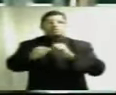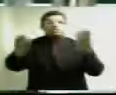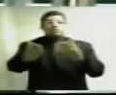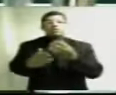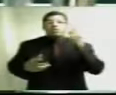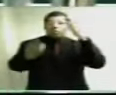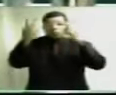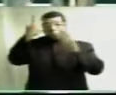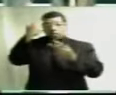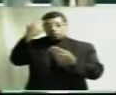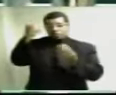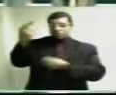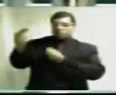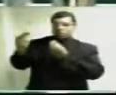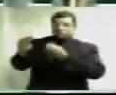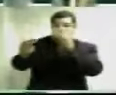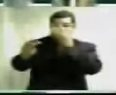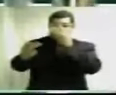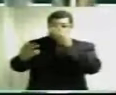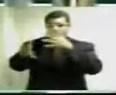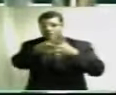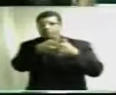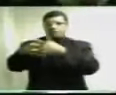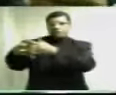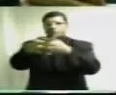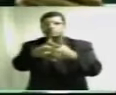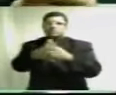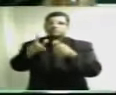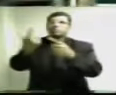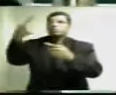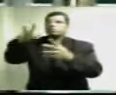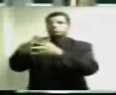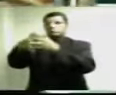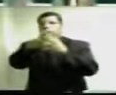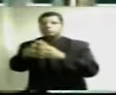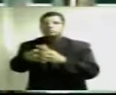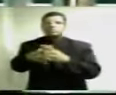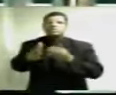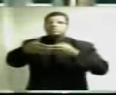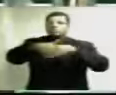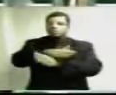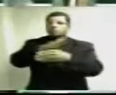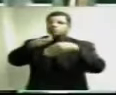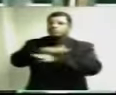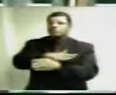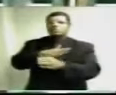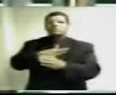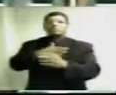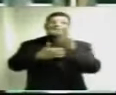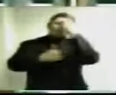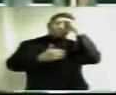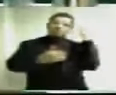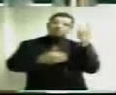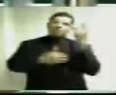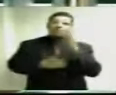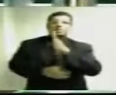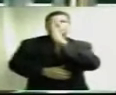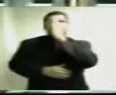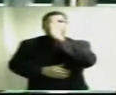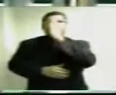tornou-se comum em nossas vidas um escândalo, mais outro escândalo, e a gente foi se acostumando a conviver com o escândalo e a população